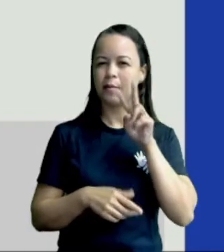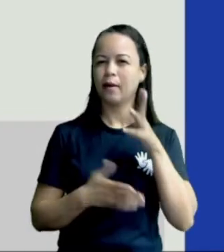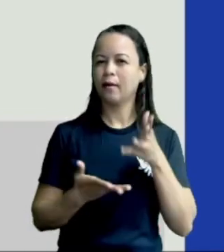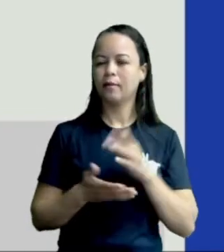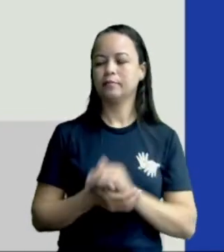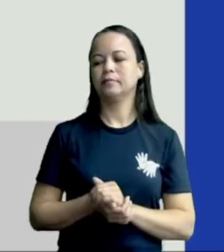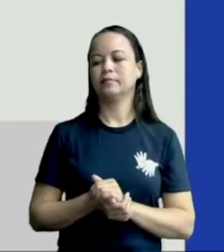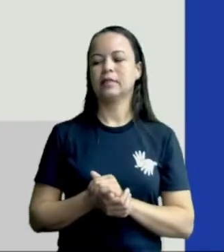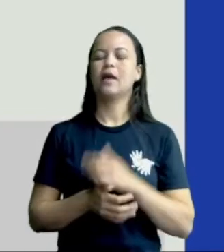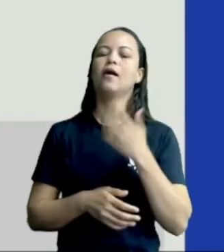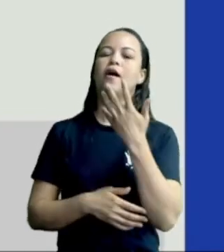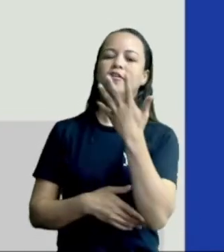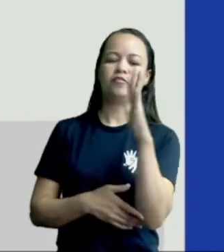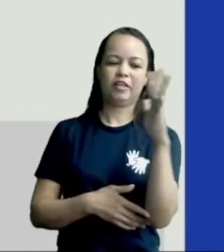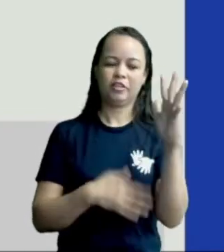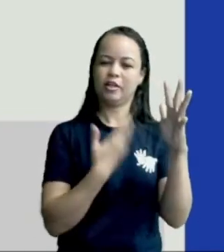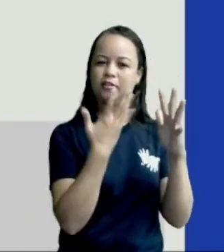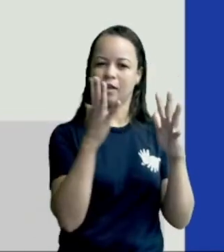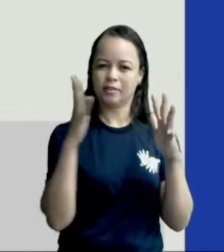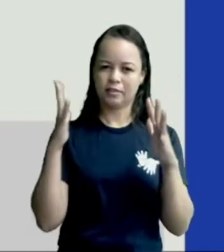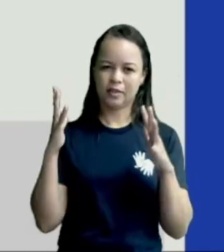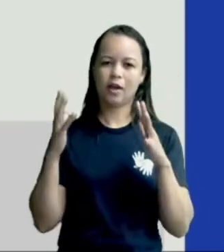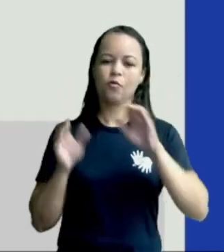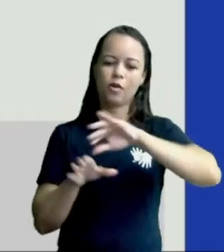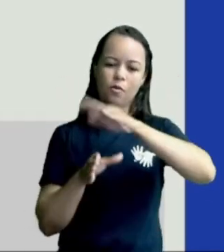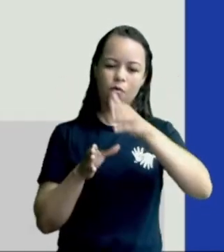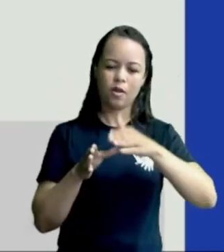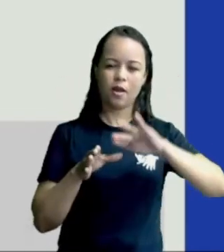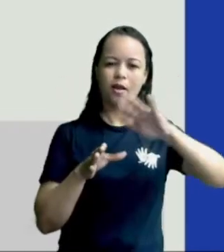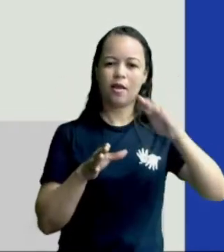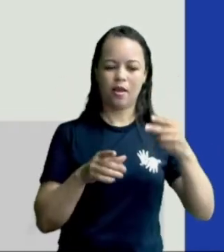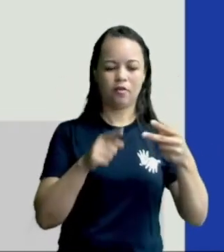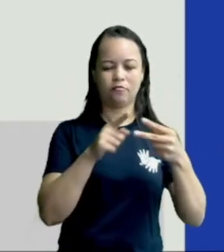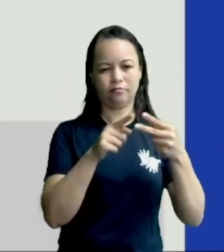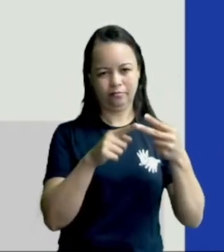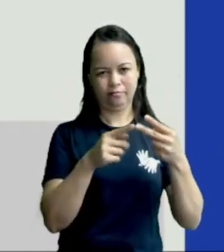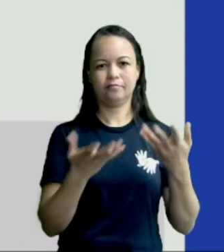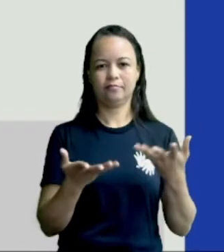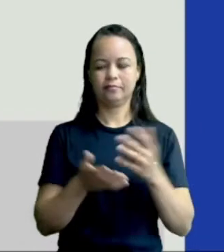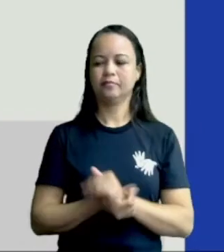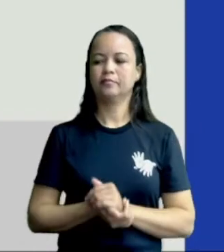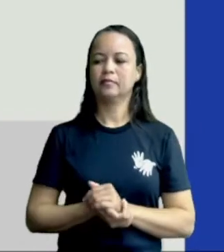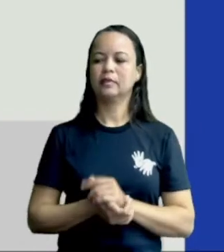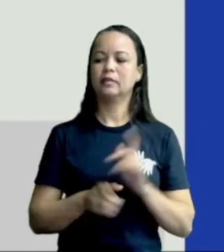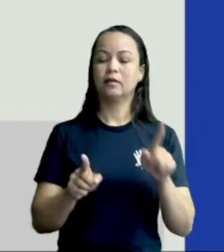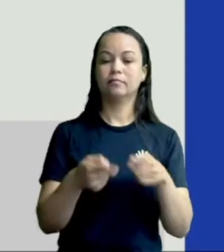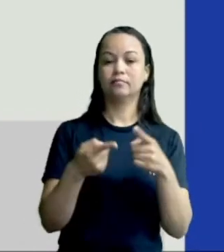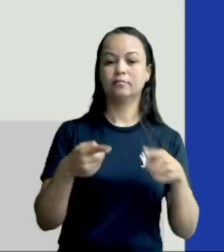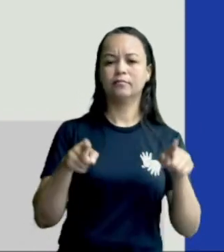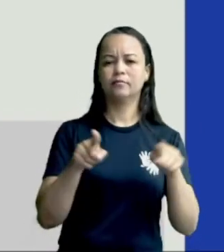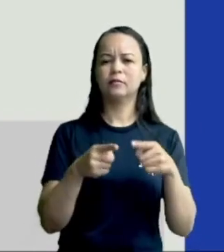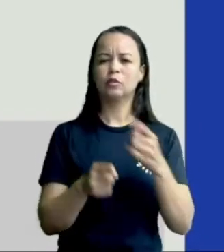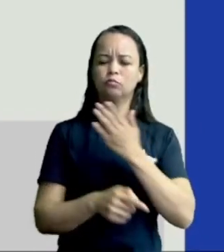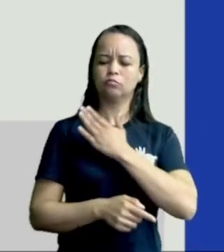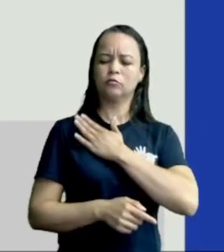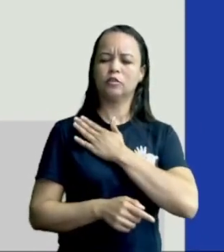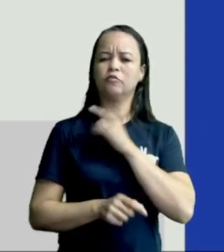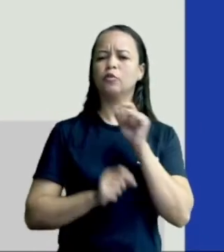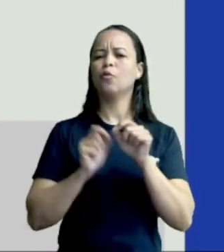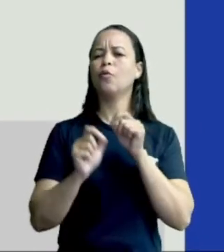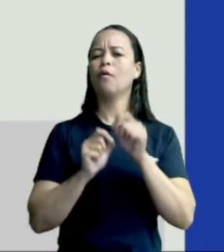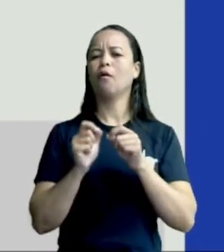Isso, a vegetação e o relevo do monte. Muito bem. O que é o hino cívico? O que significa